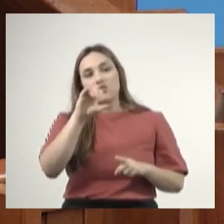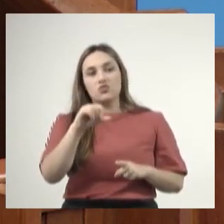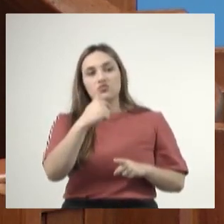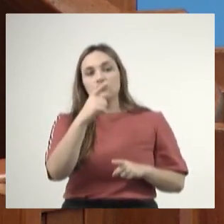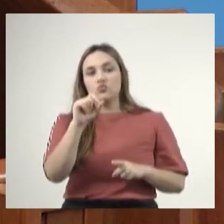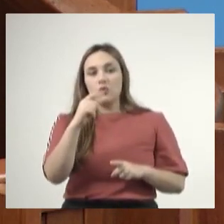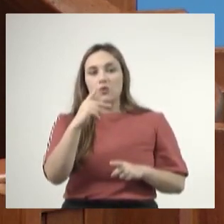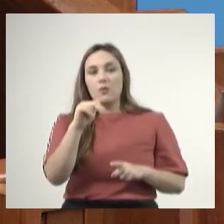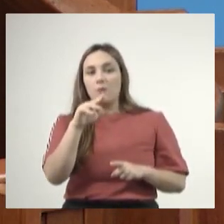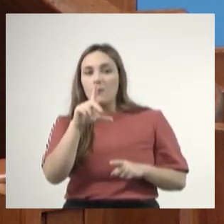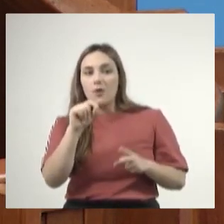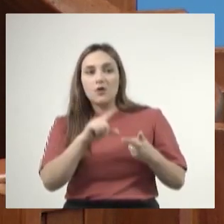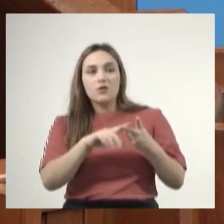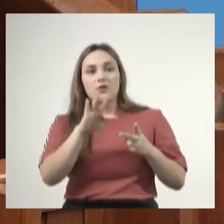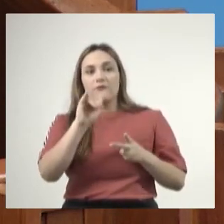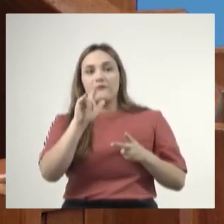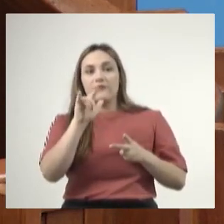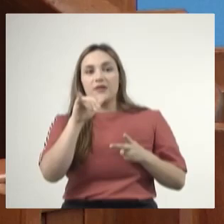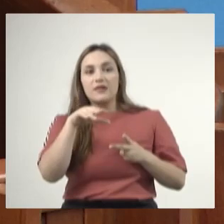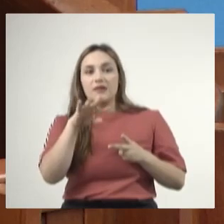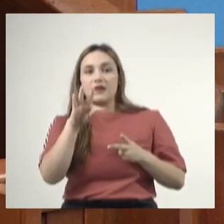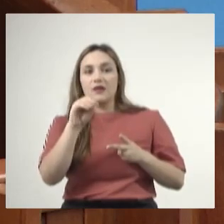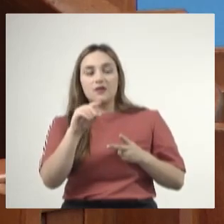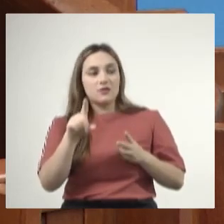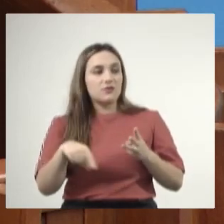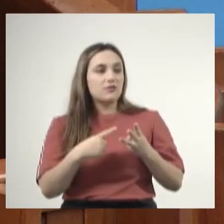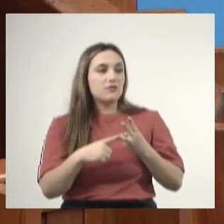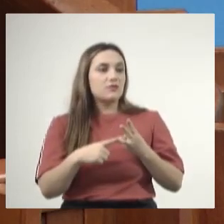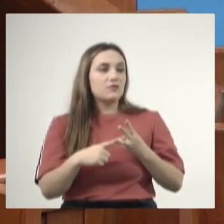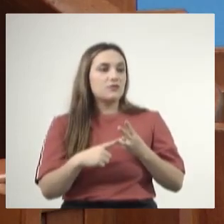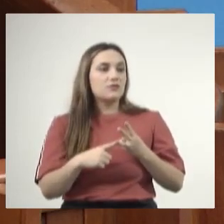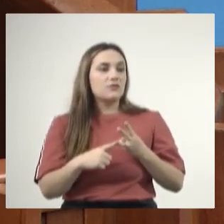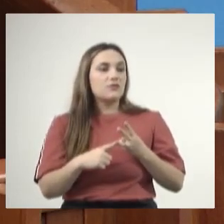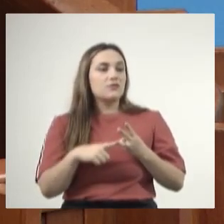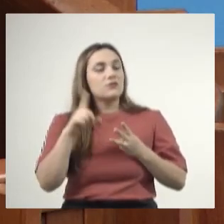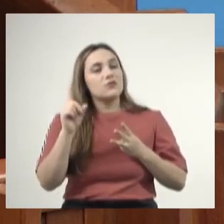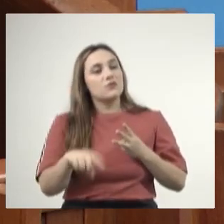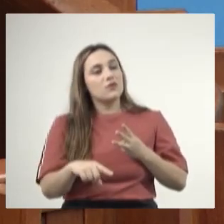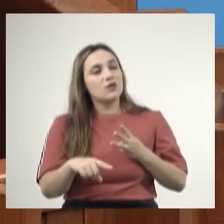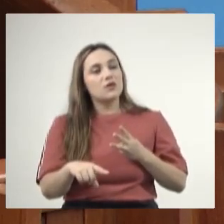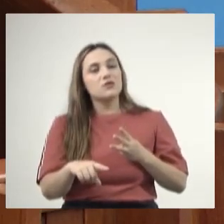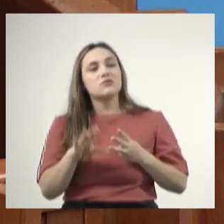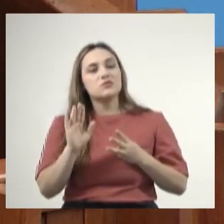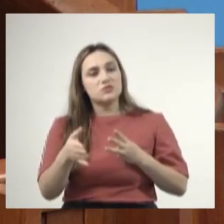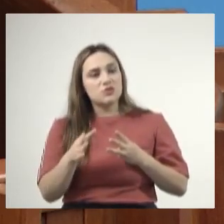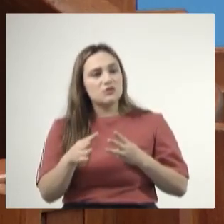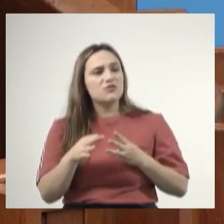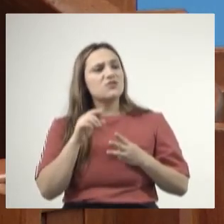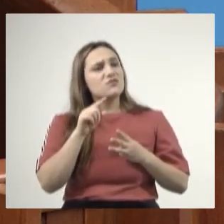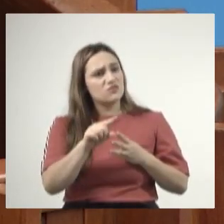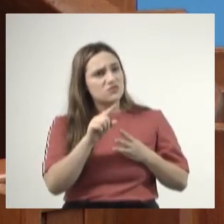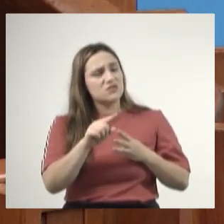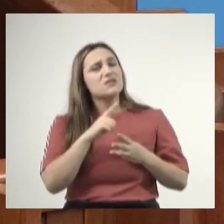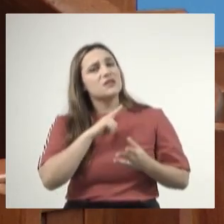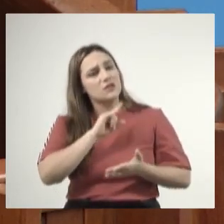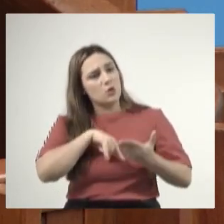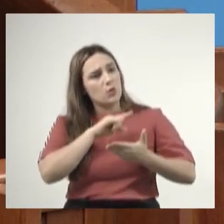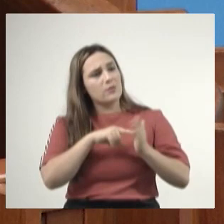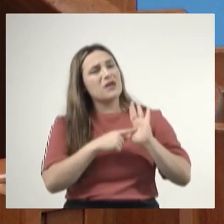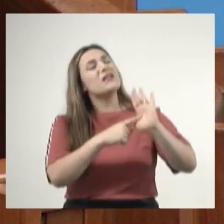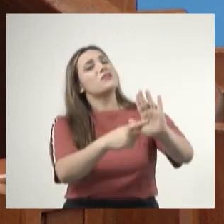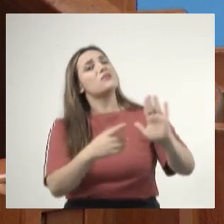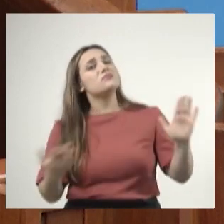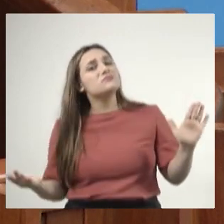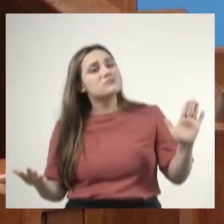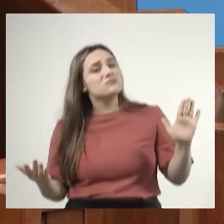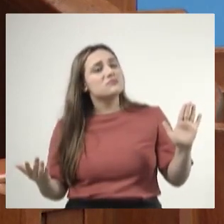Miller, foi o parente da senadora Tereza, que foi governador. Você emitiu esse título. Como que você emitiu